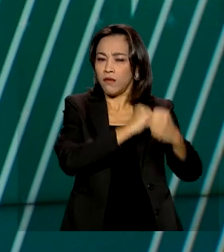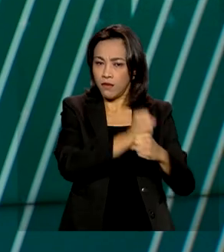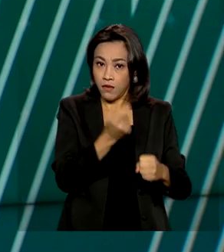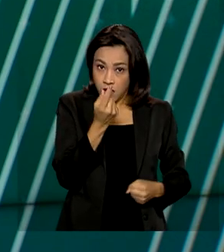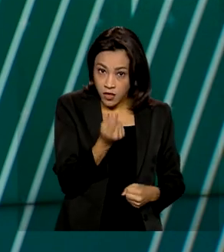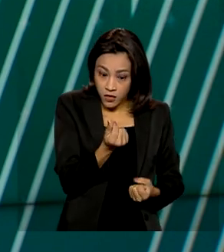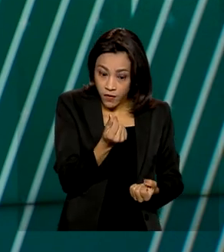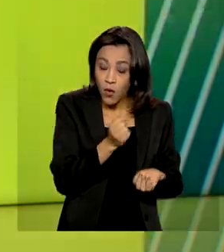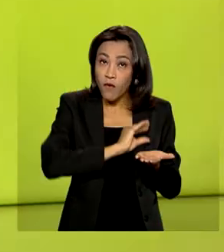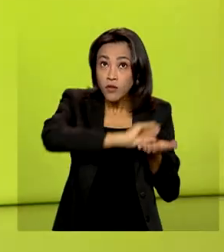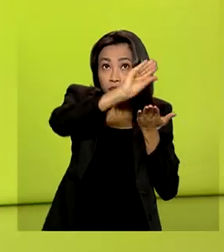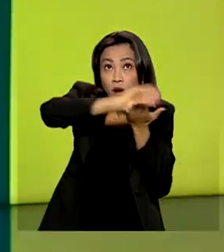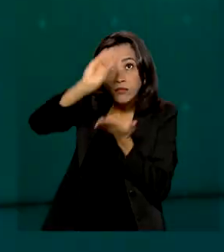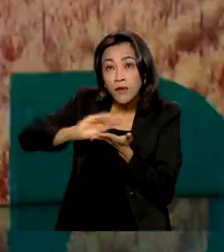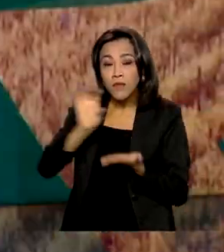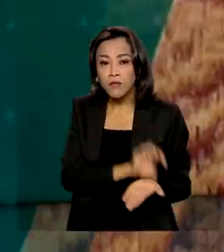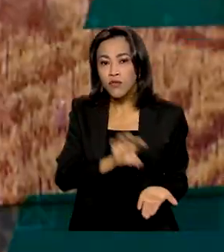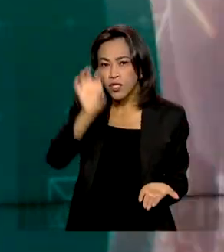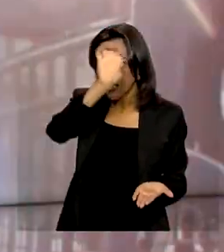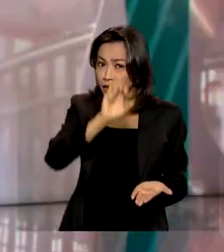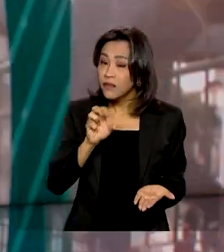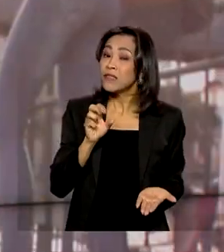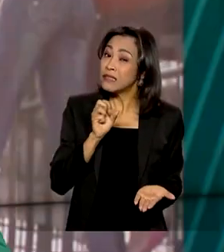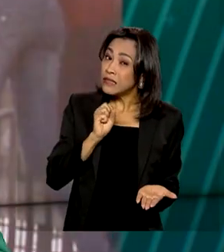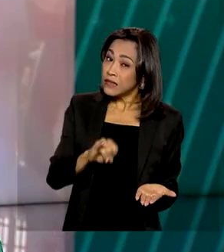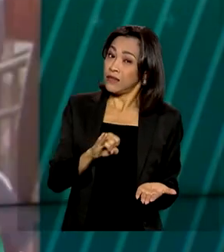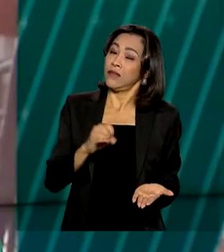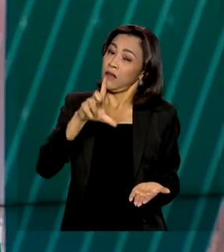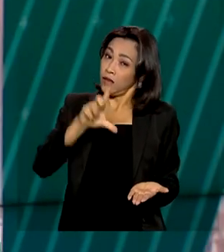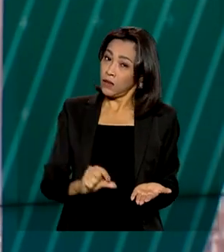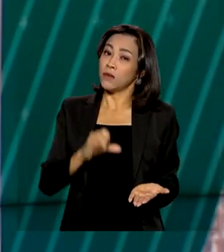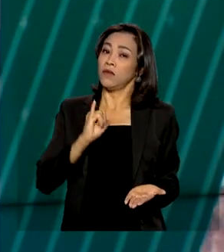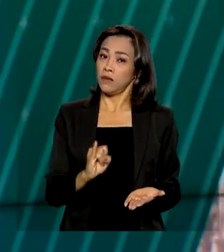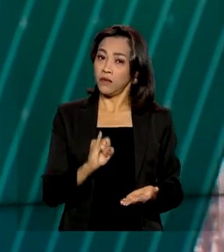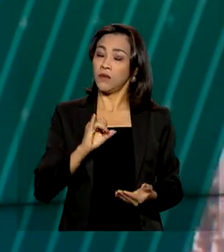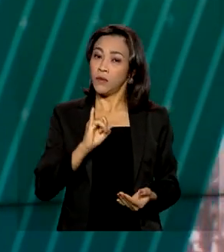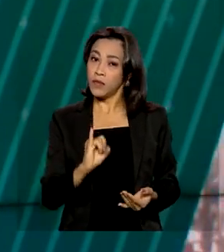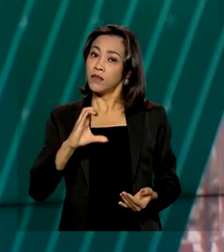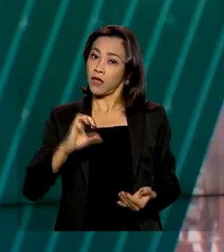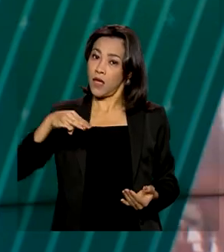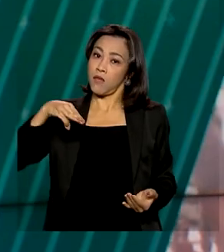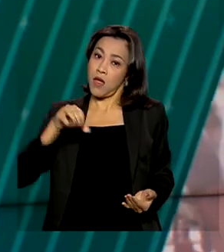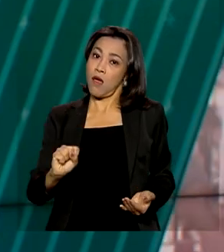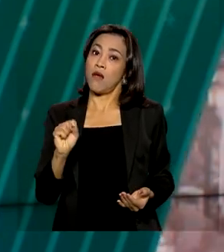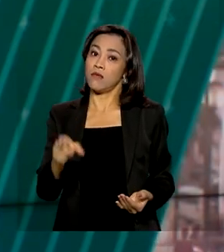repassado aos Estados que reduzirem o ICMS aos produtores ou distribuidores de etanol